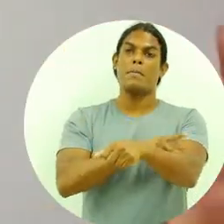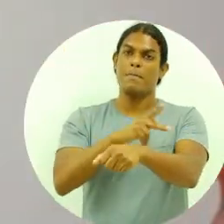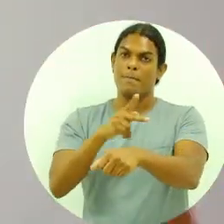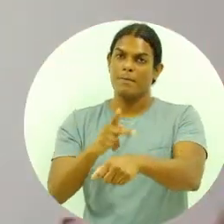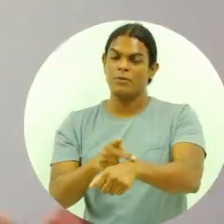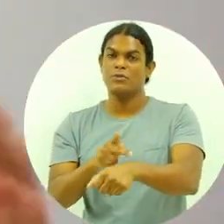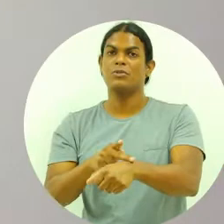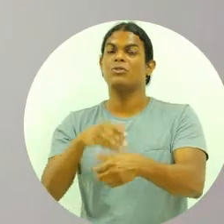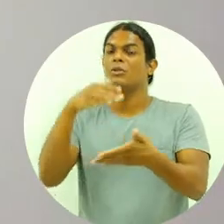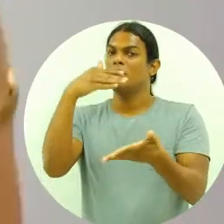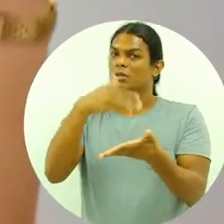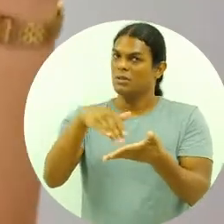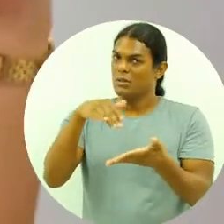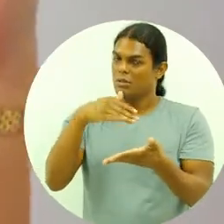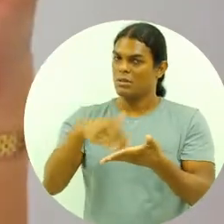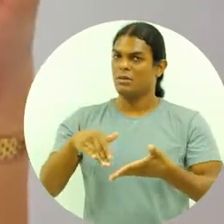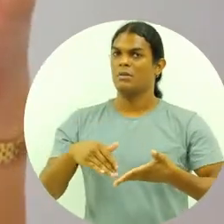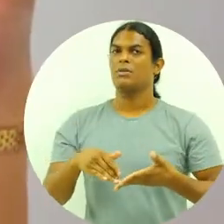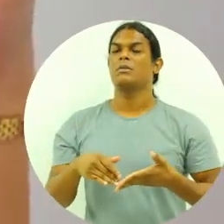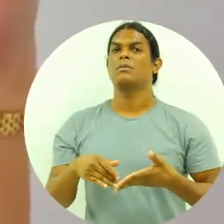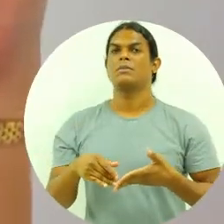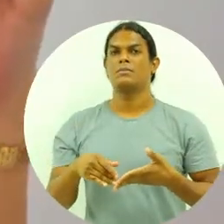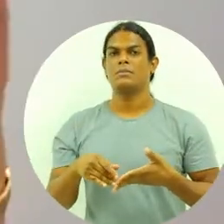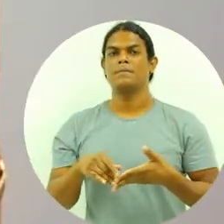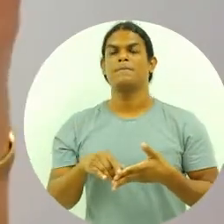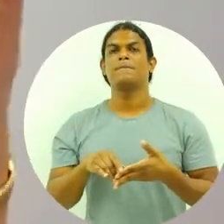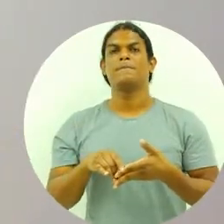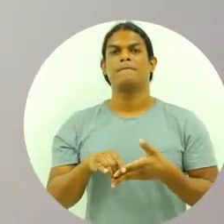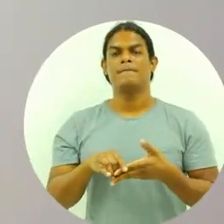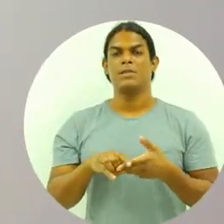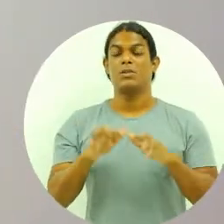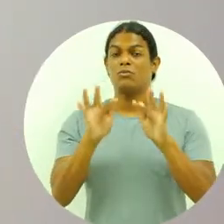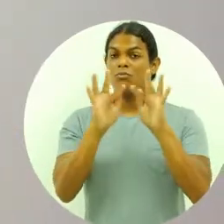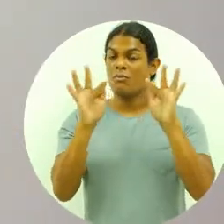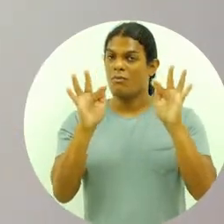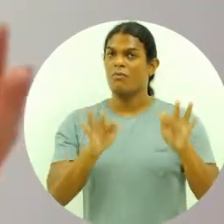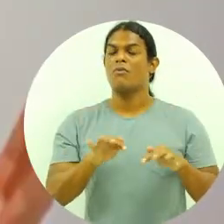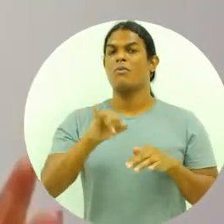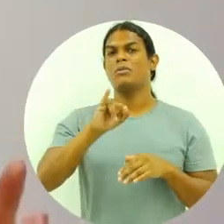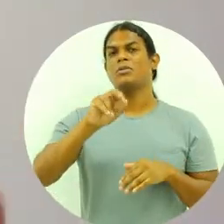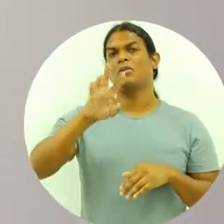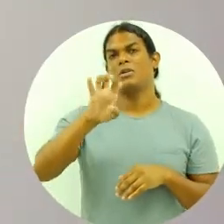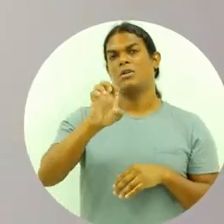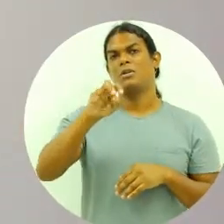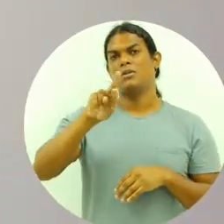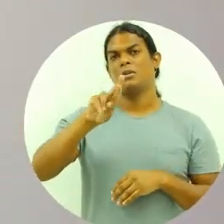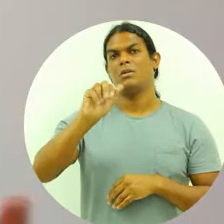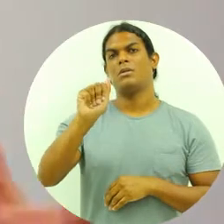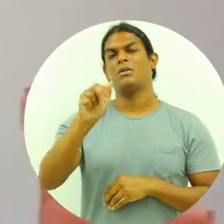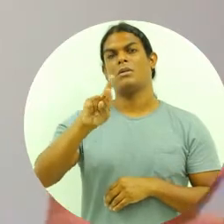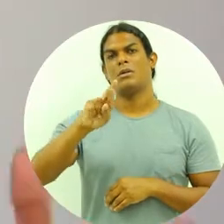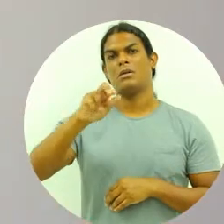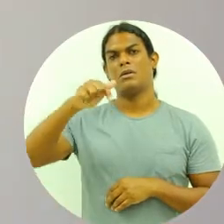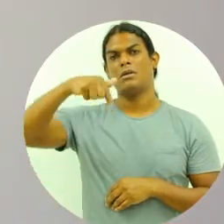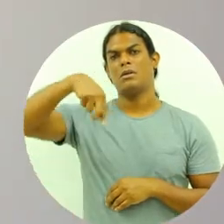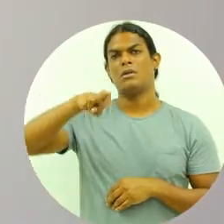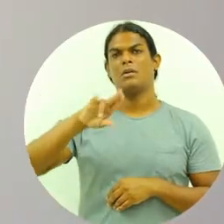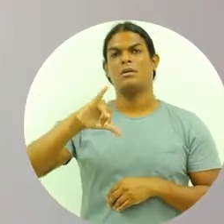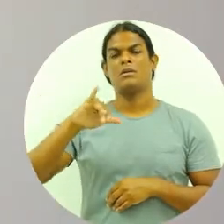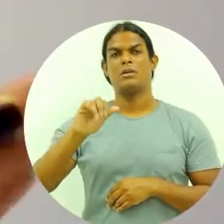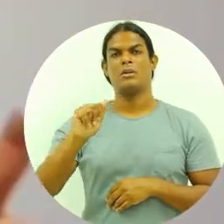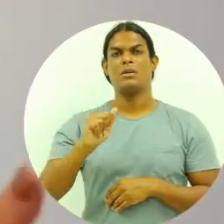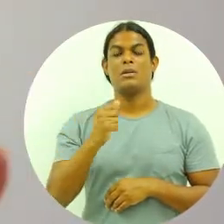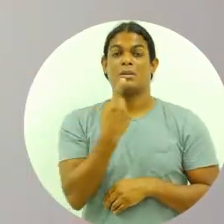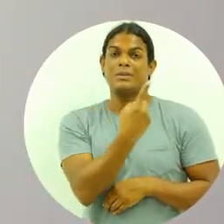a secretaria, enfim, essas são posições hierárquicas diferenciadas, cada uma com sua